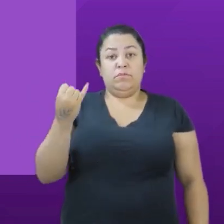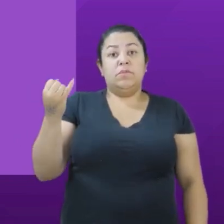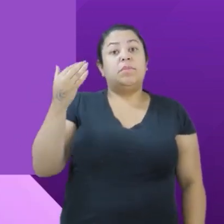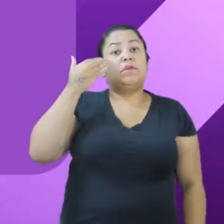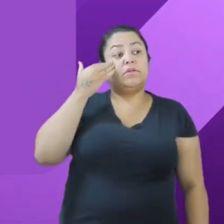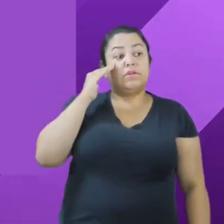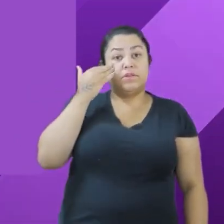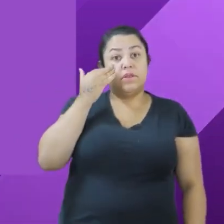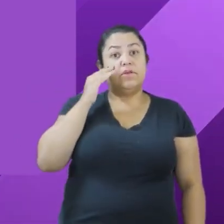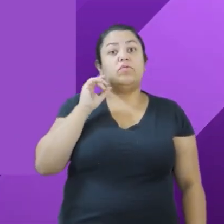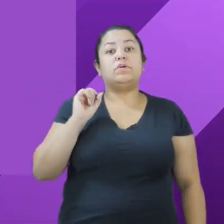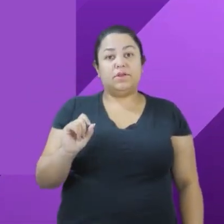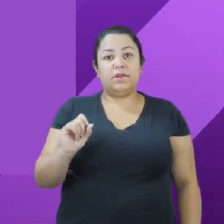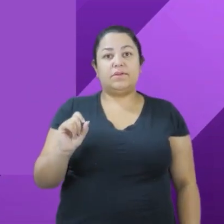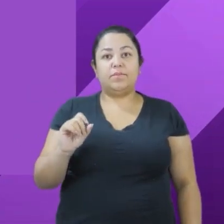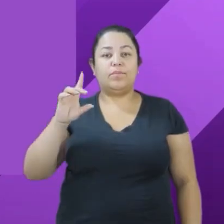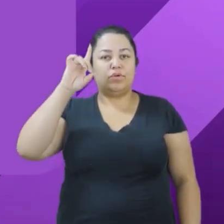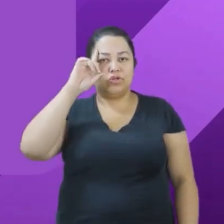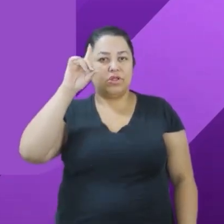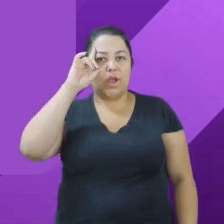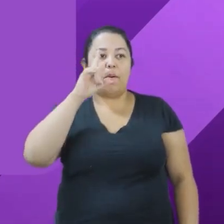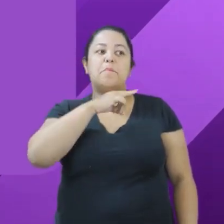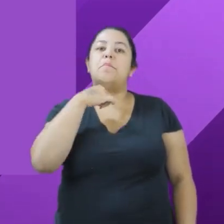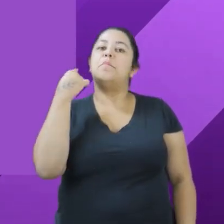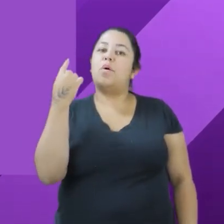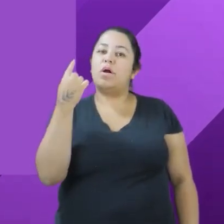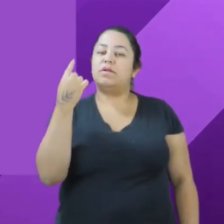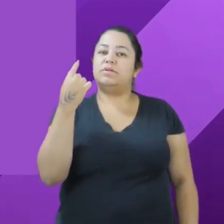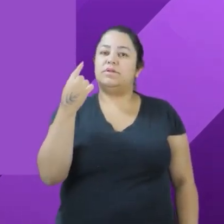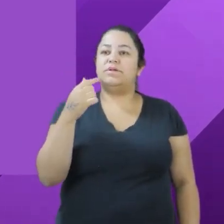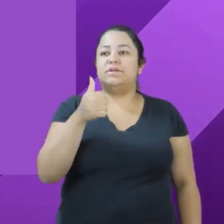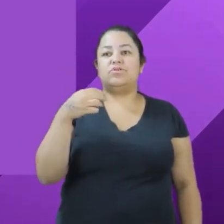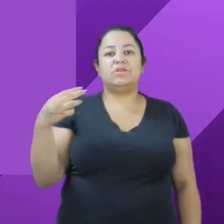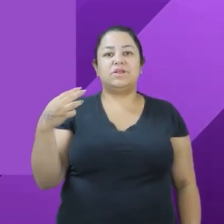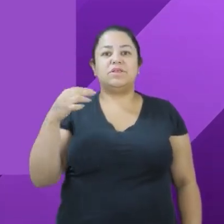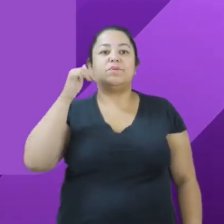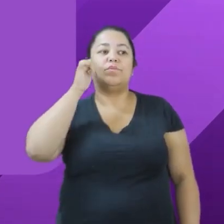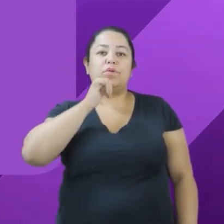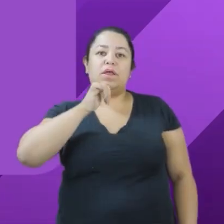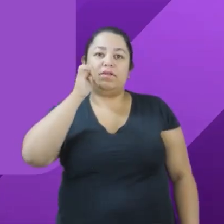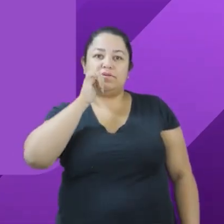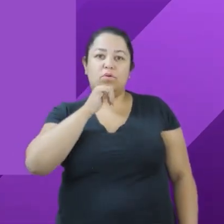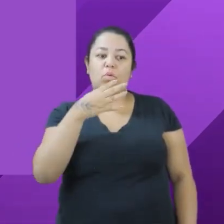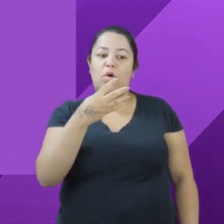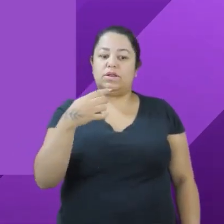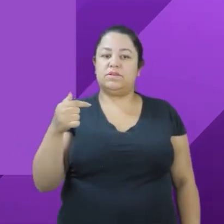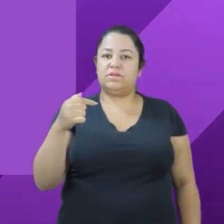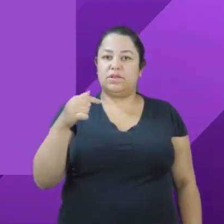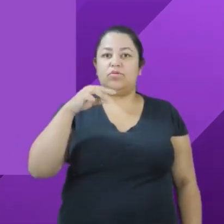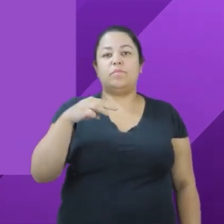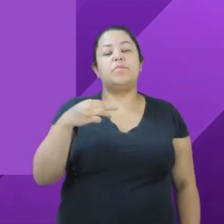entender que por dia morre uma média de 13 mulheres. Então foram